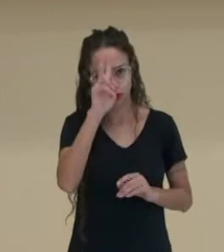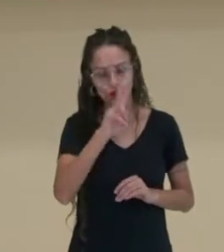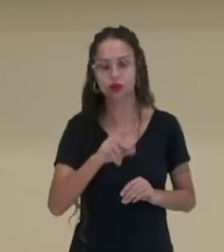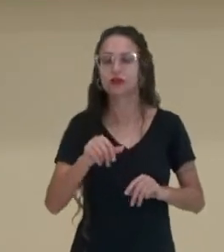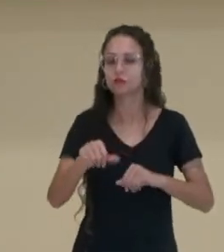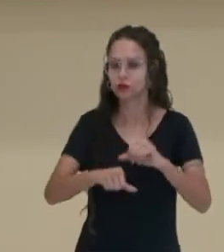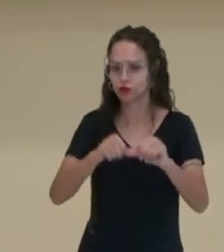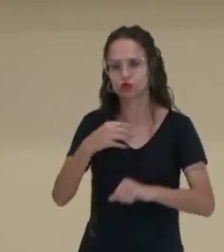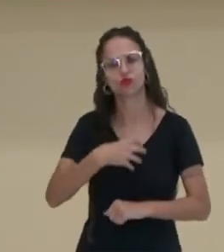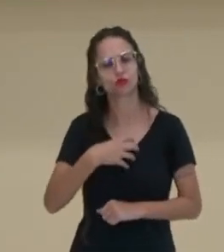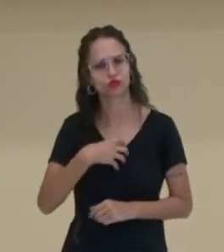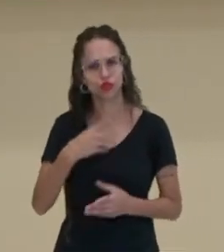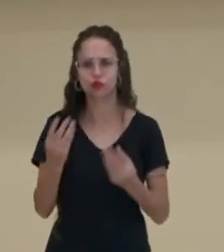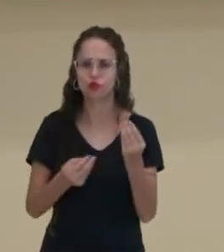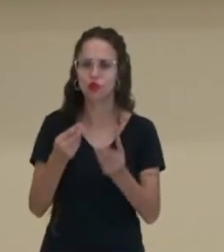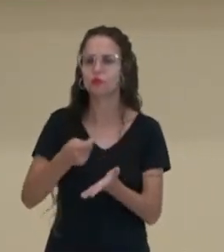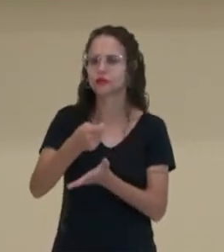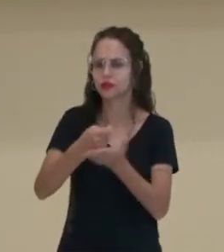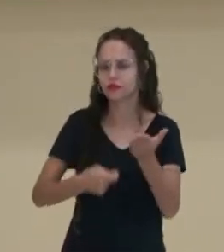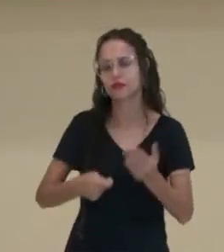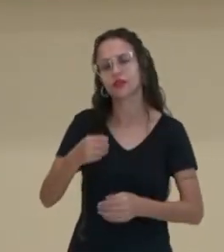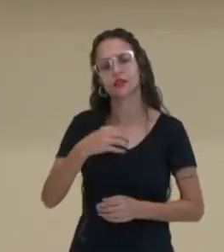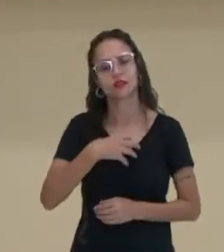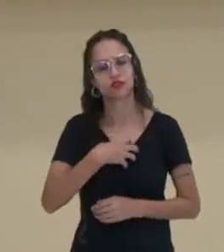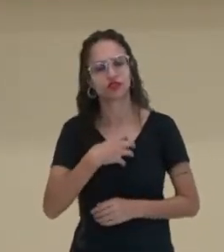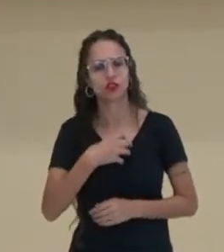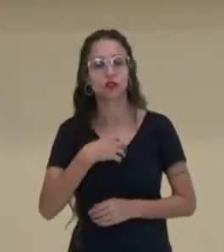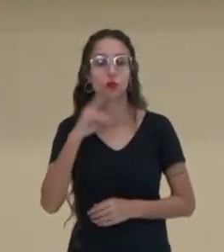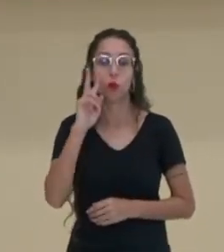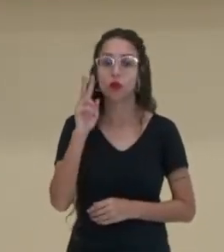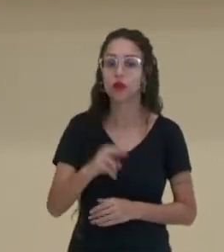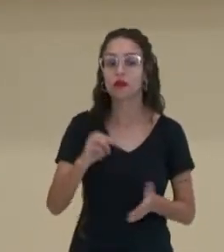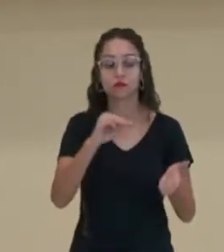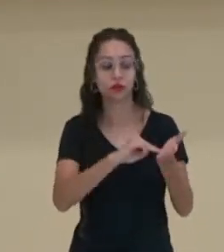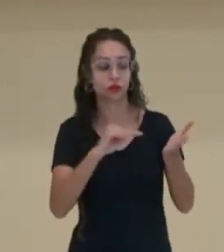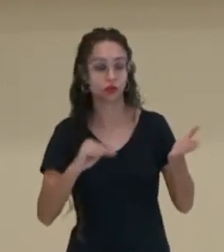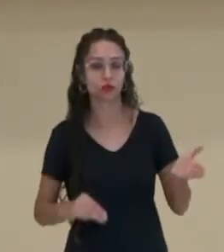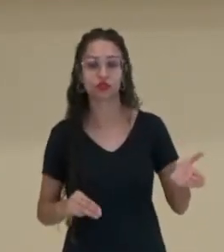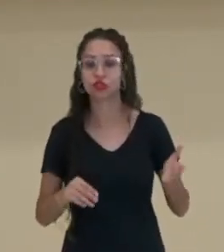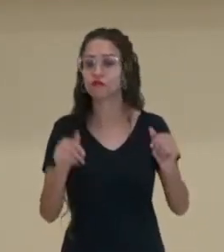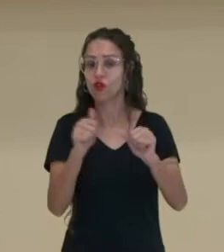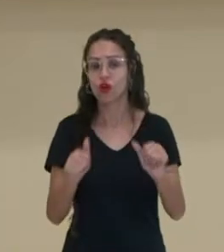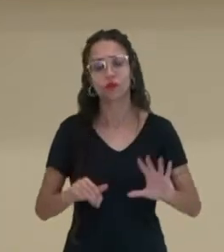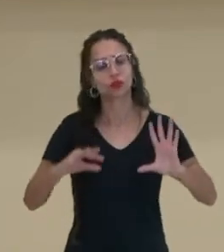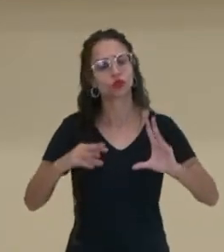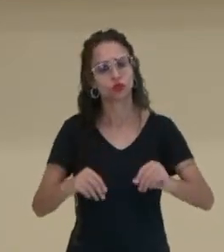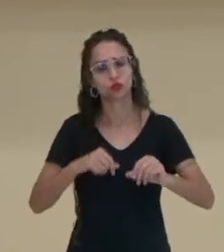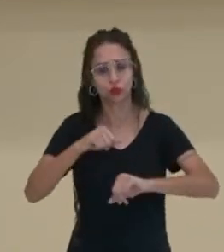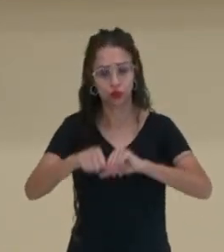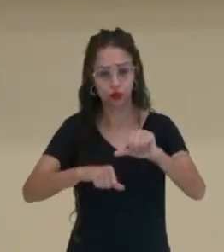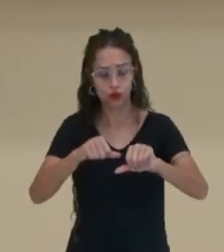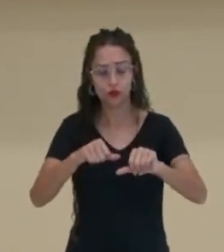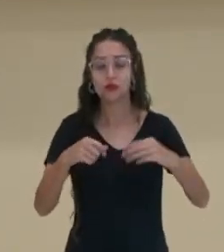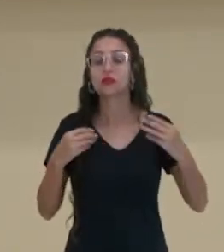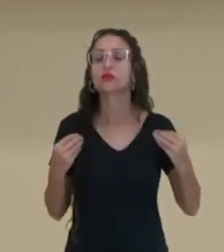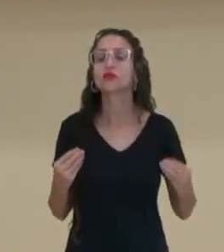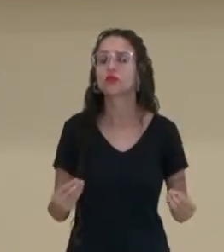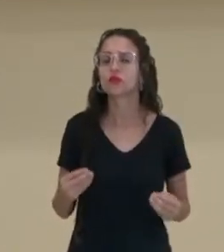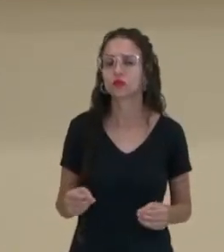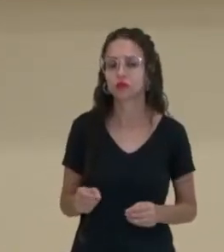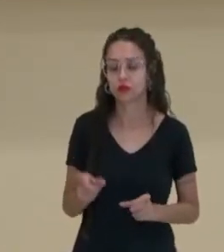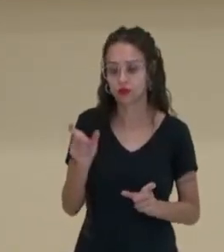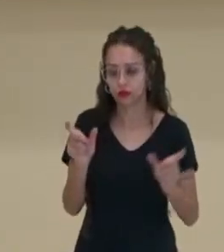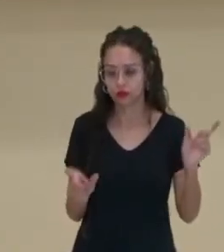a forma de escrever, mudou o olhar, mudou a metodologia ou forma. Ou seja, como que os